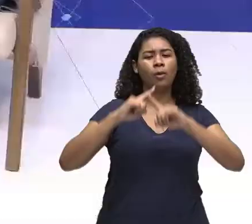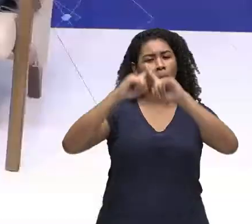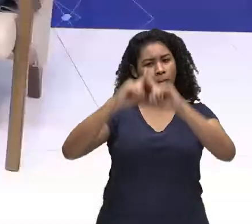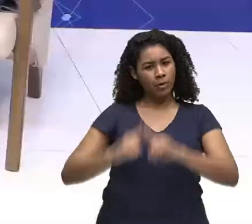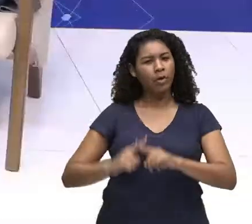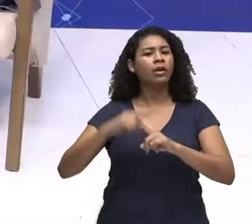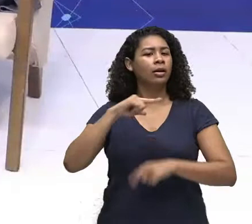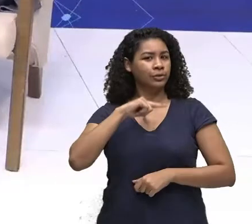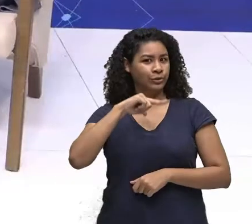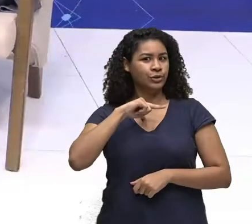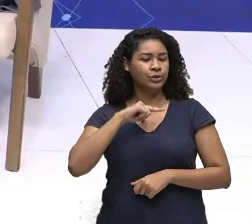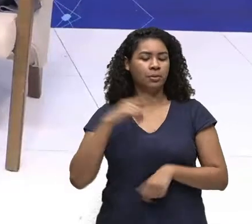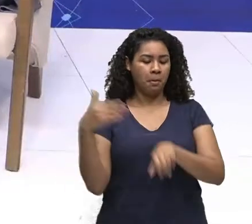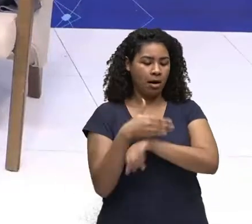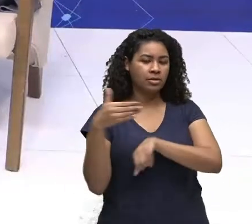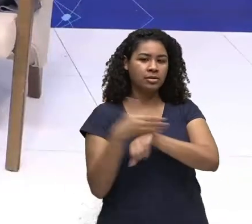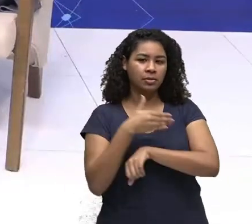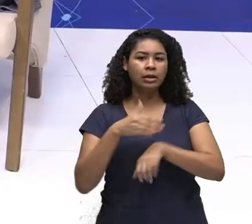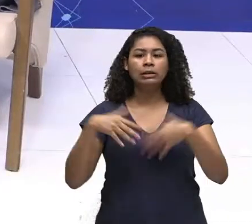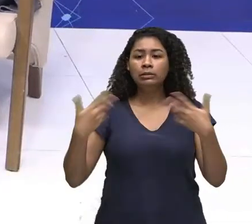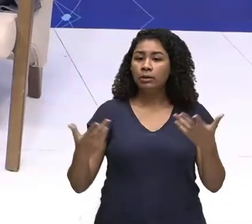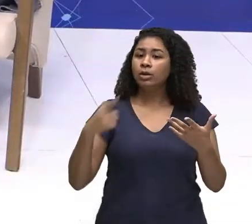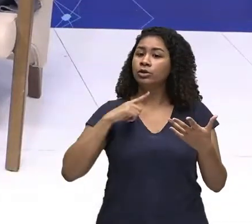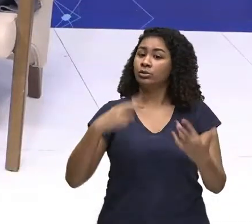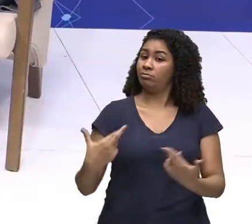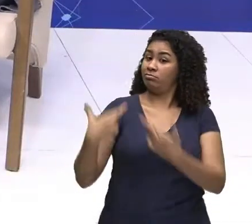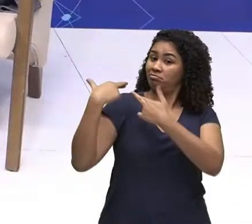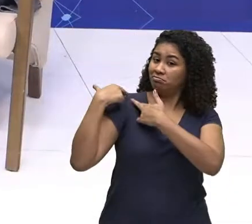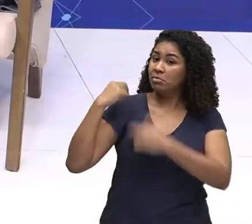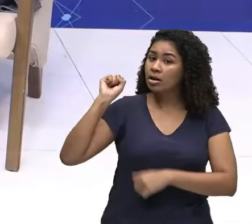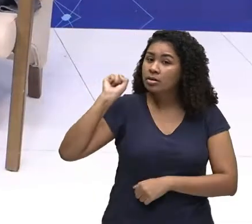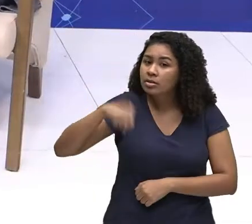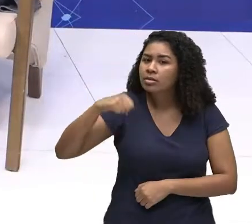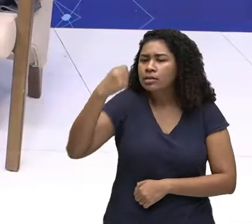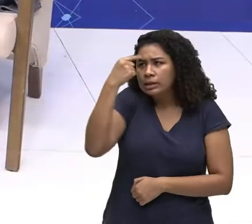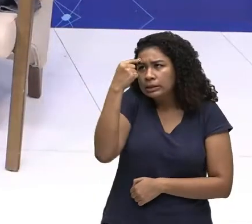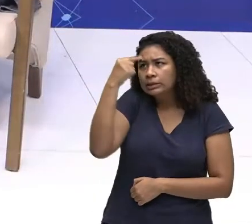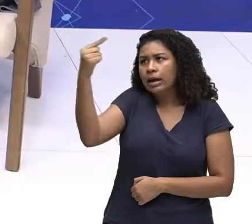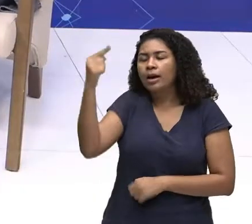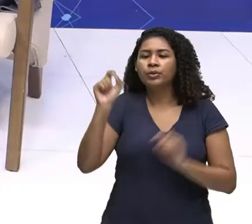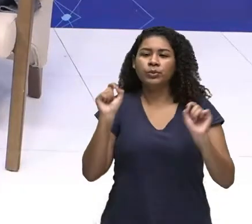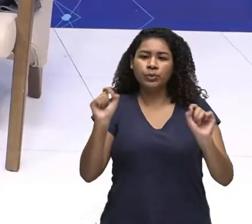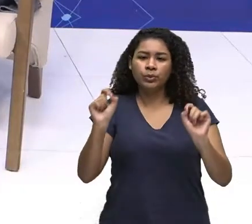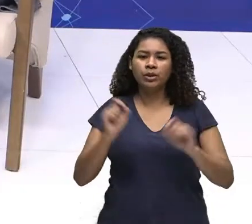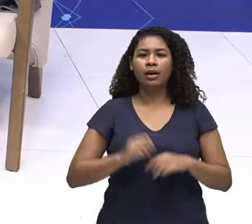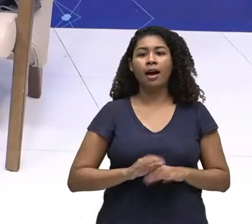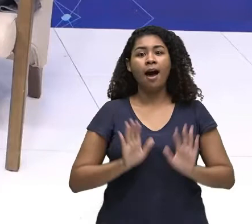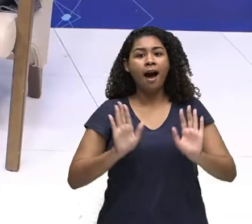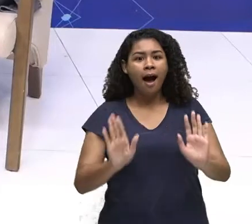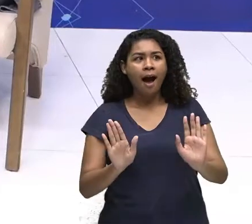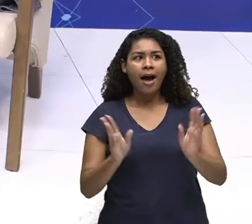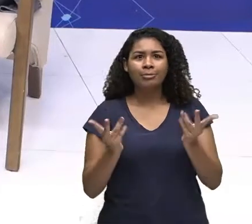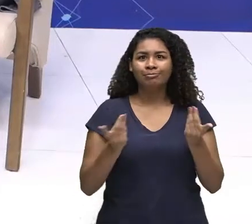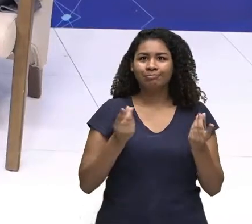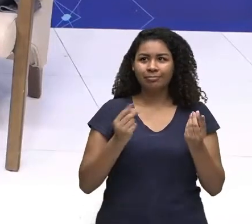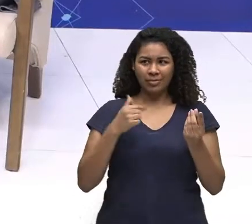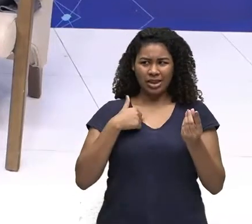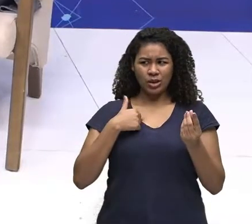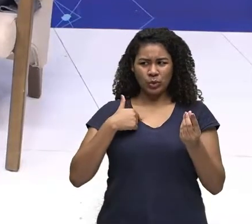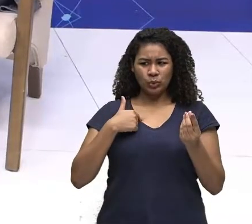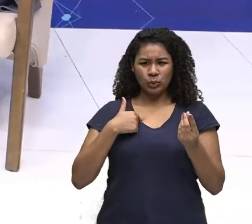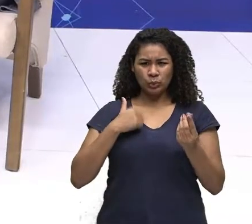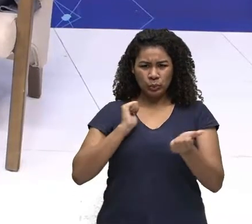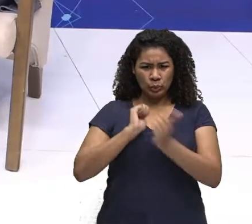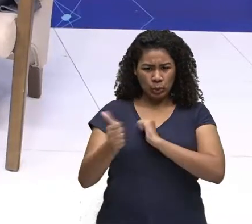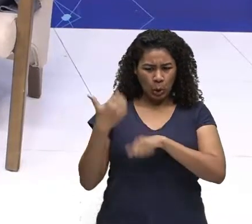tinha muito essa correlação, essa responsabilidade, essa ideia de que eu estou num time, eu não estou jogando sozinho,